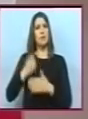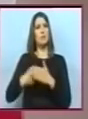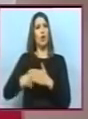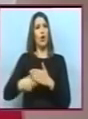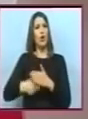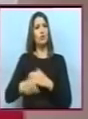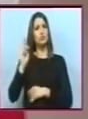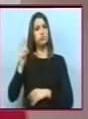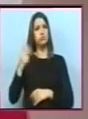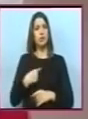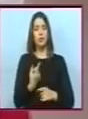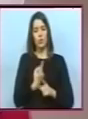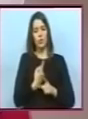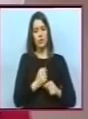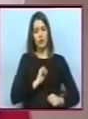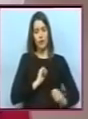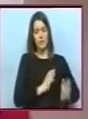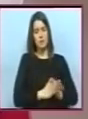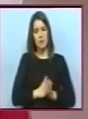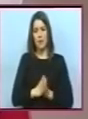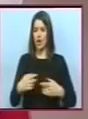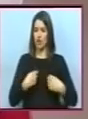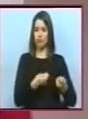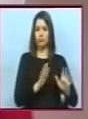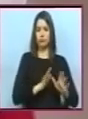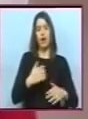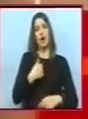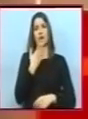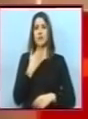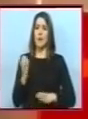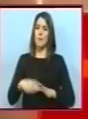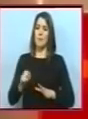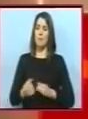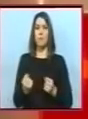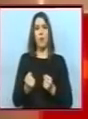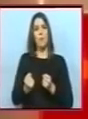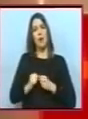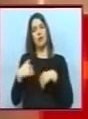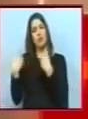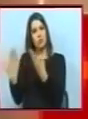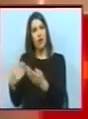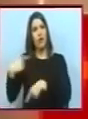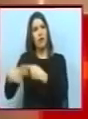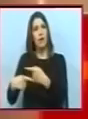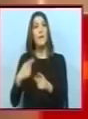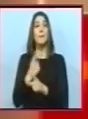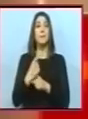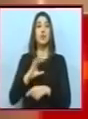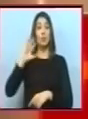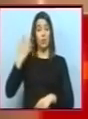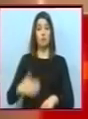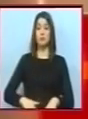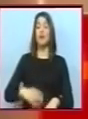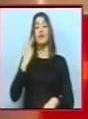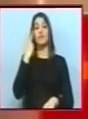que a pessoa foi juntando, que a pessoa prescindiu de gastar e, no fundo, durante a vida inteira, mesmo nas doações, que é uma coisa que às vezes as